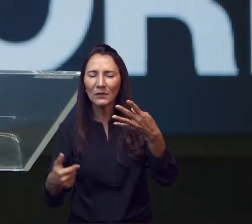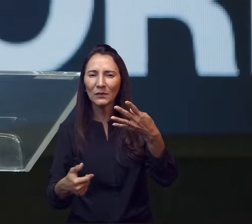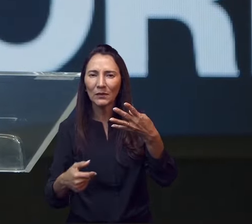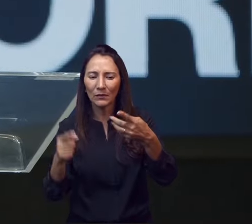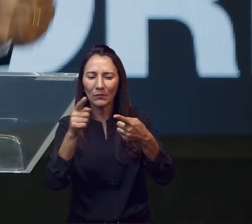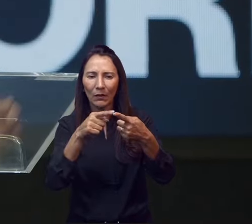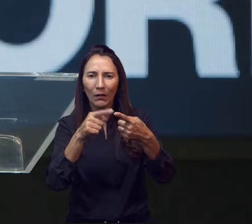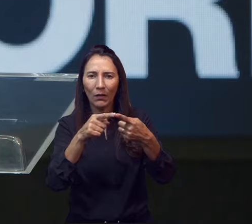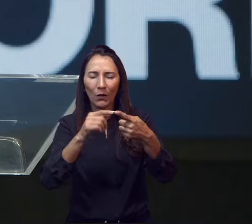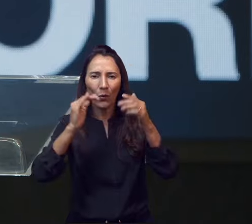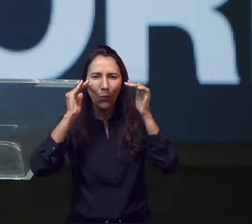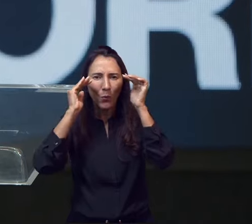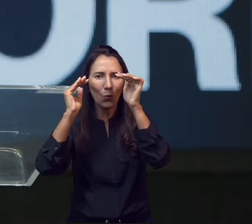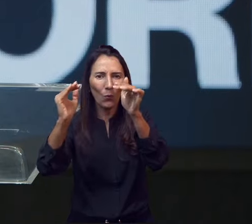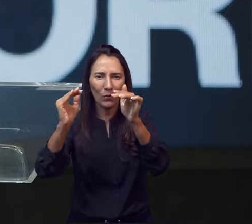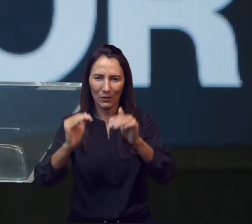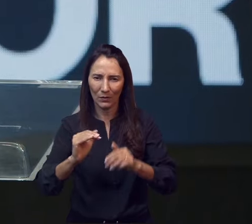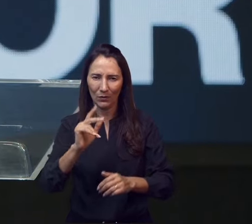honra